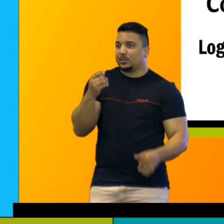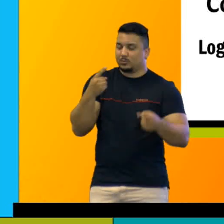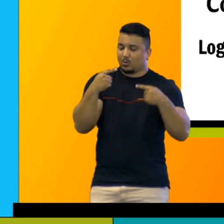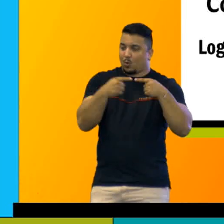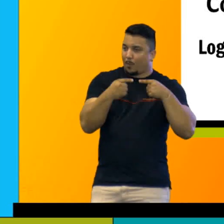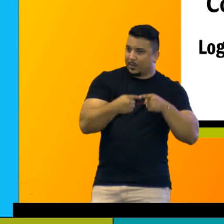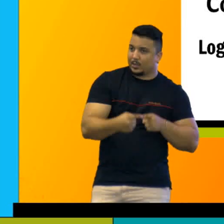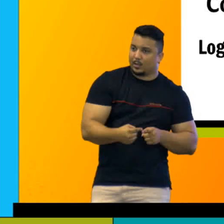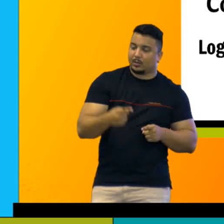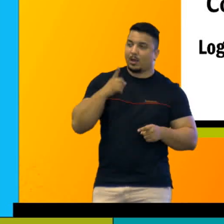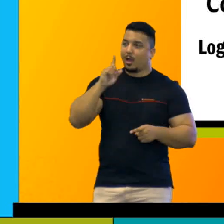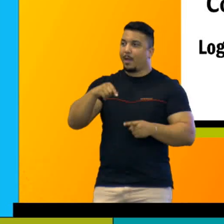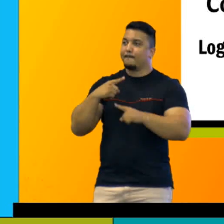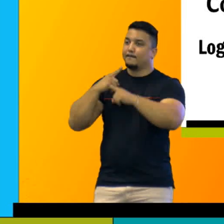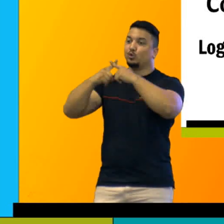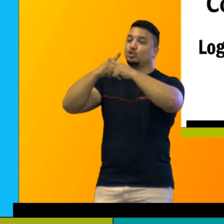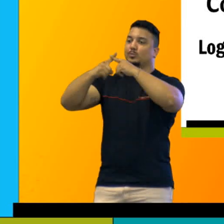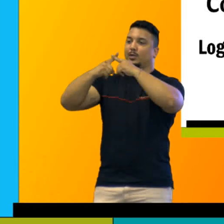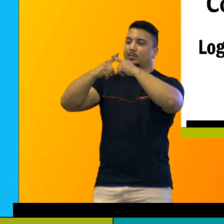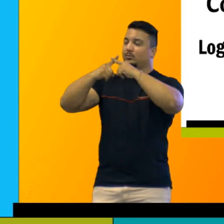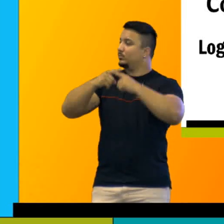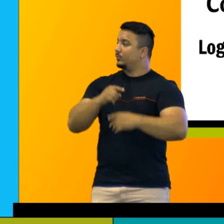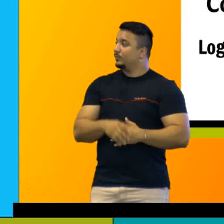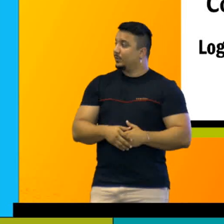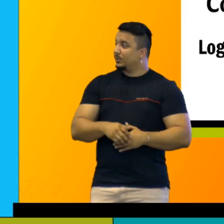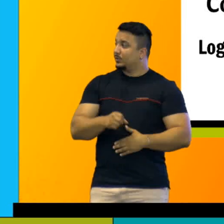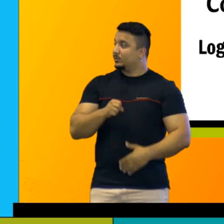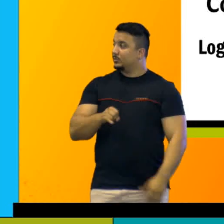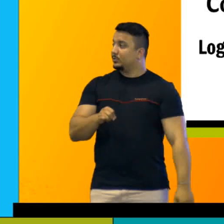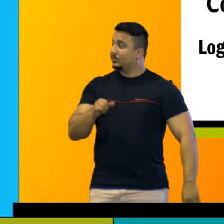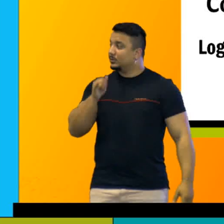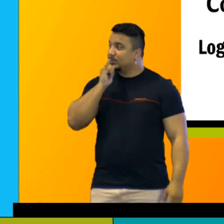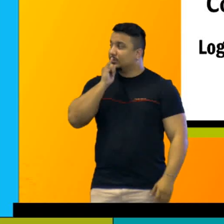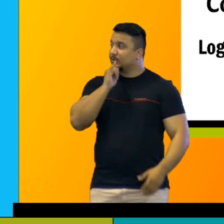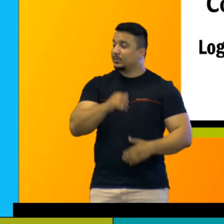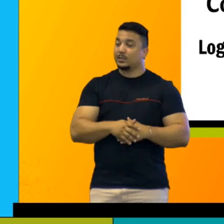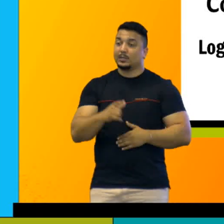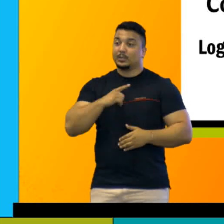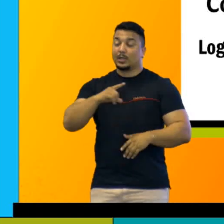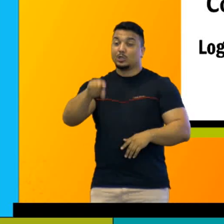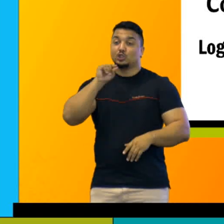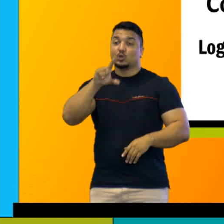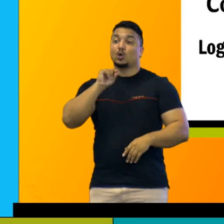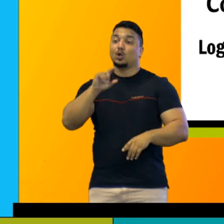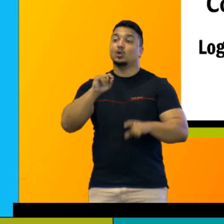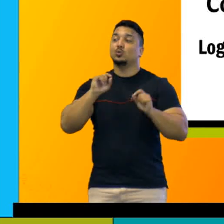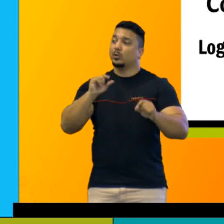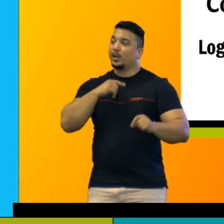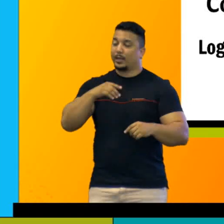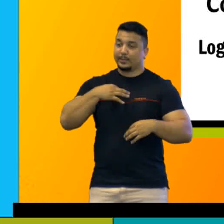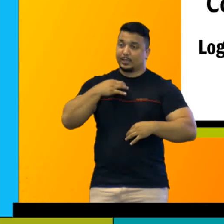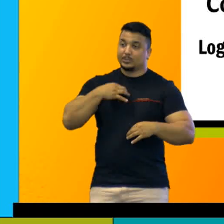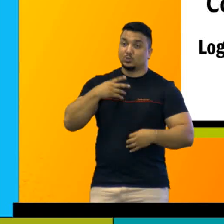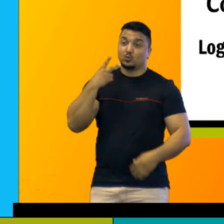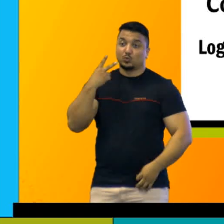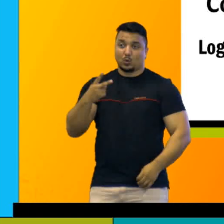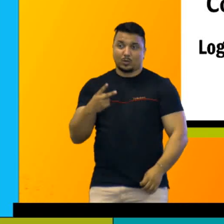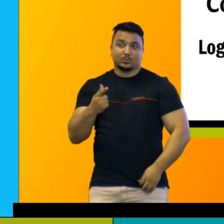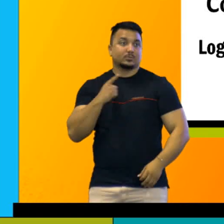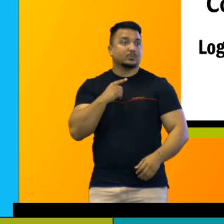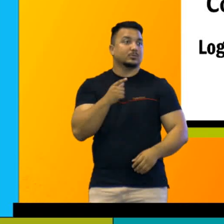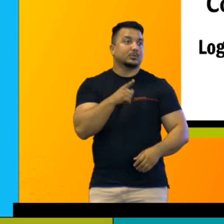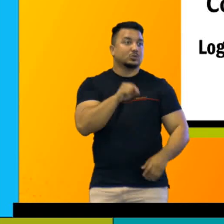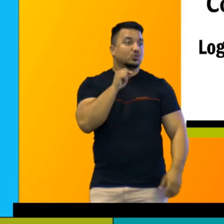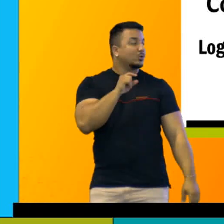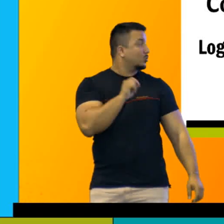combinações. É uma multiplicação. Então, ó, isso aqui é para escolher 2 tecidos. Isso aqui para